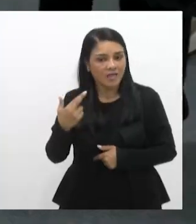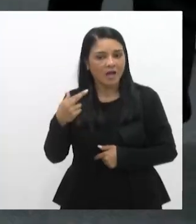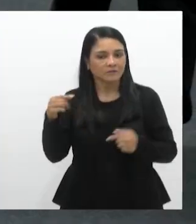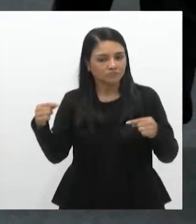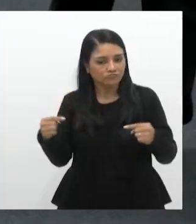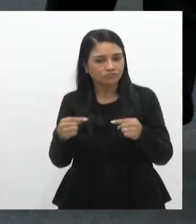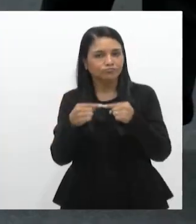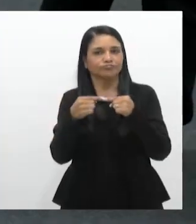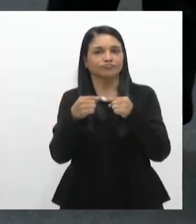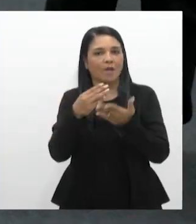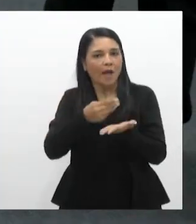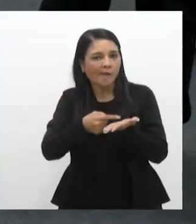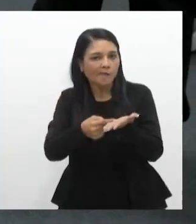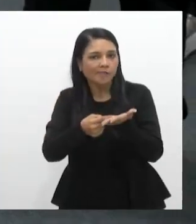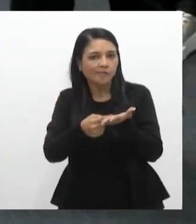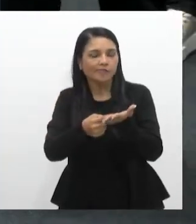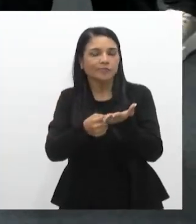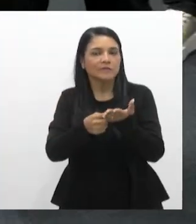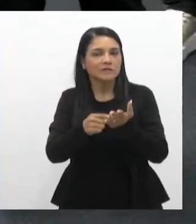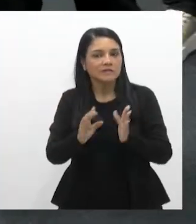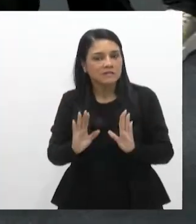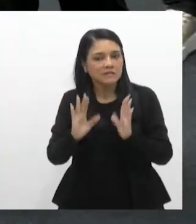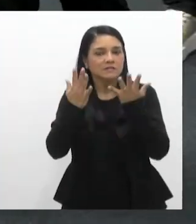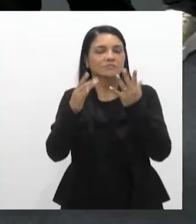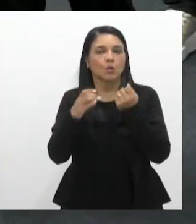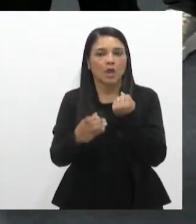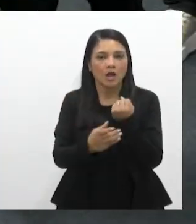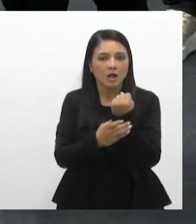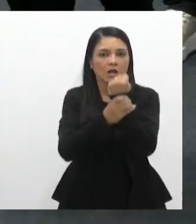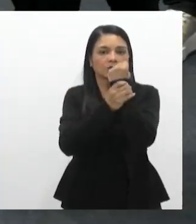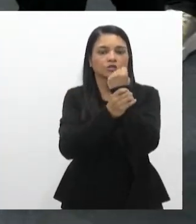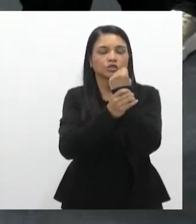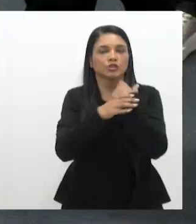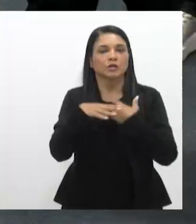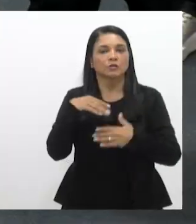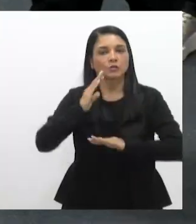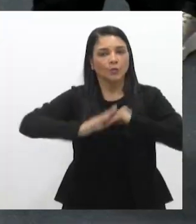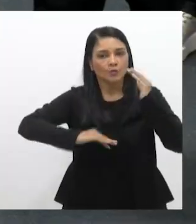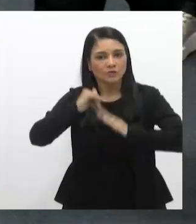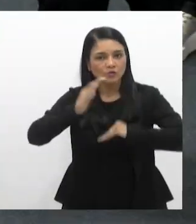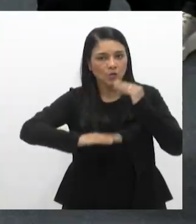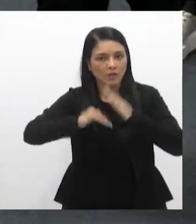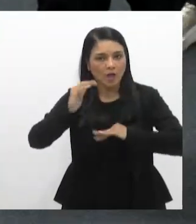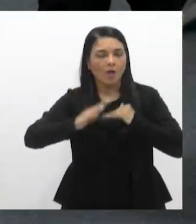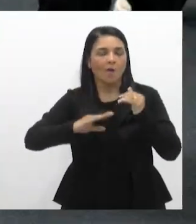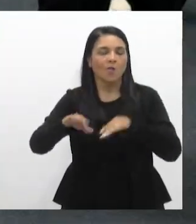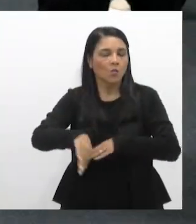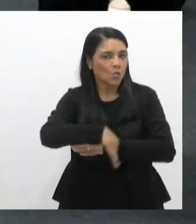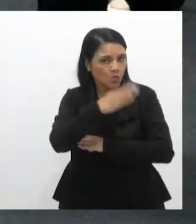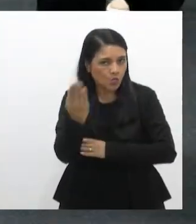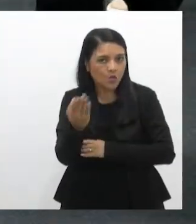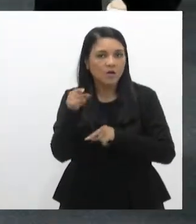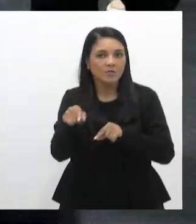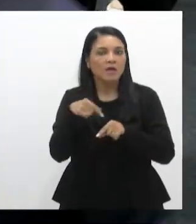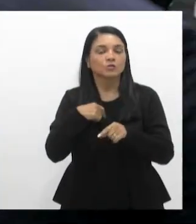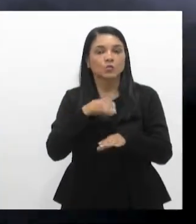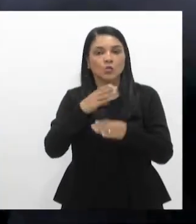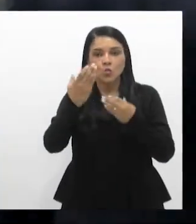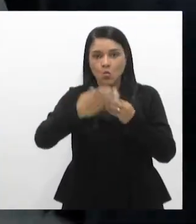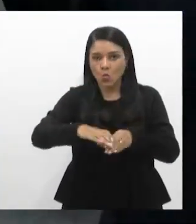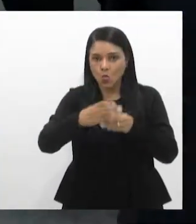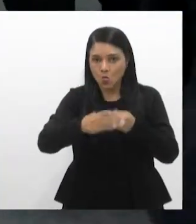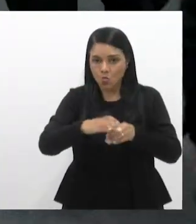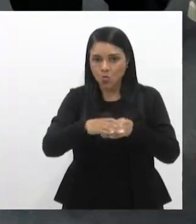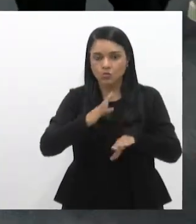que celebra as garantias desse profissional em temporário, mas a gente entende também que a meta do concurso para